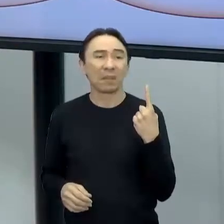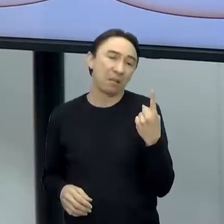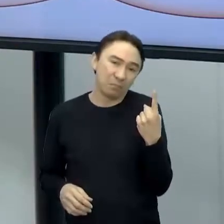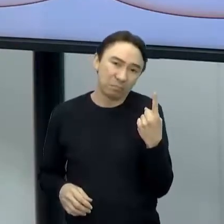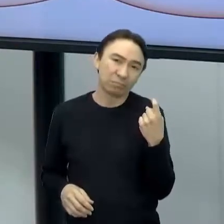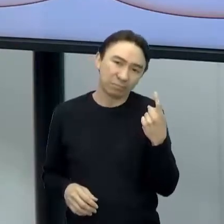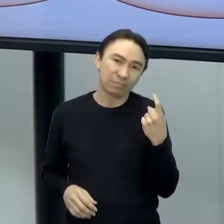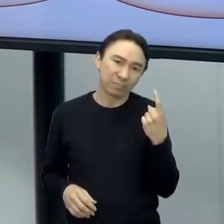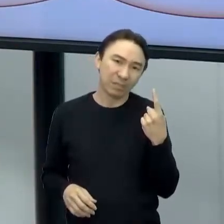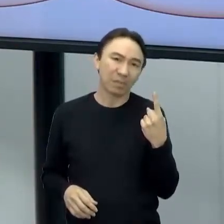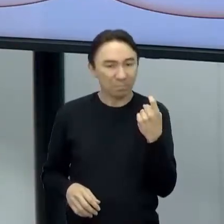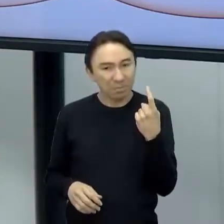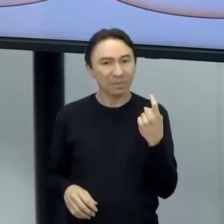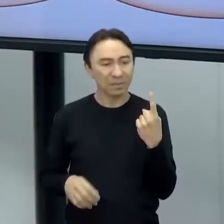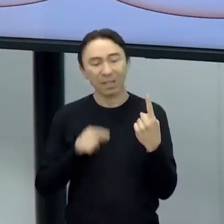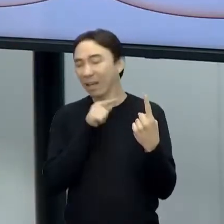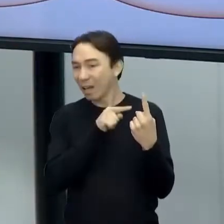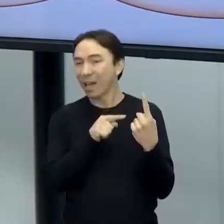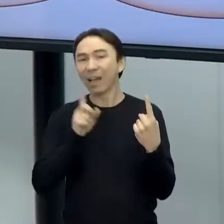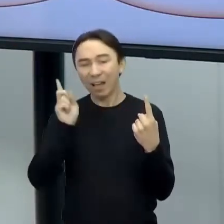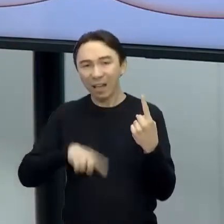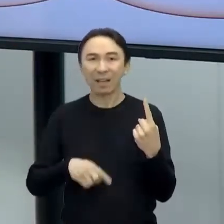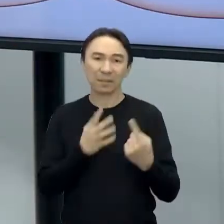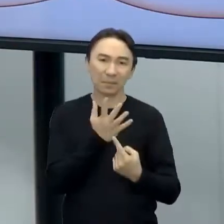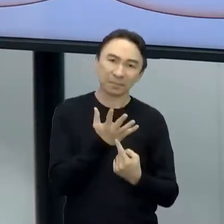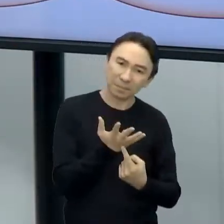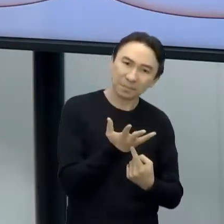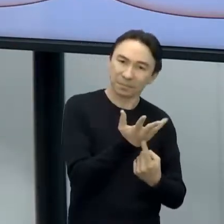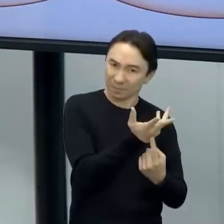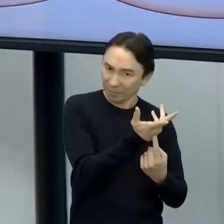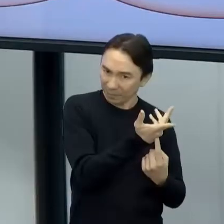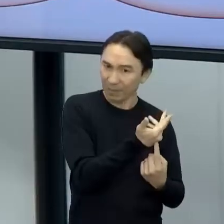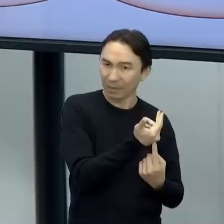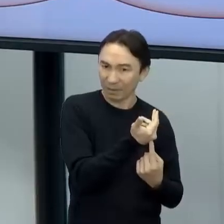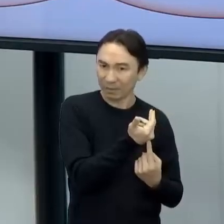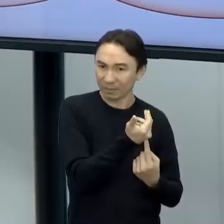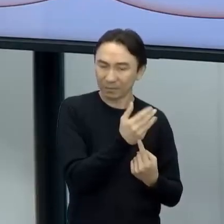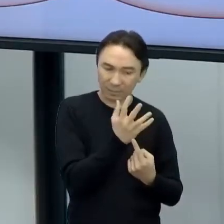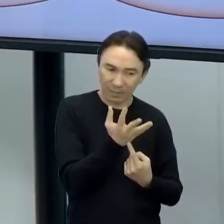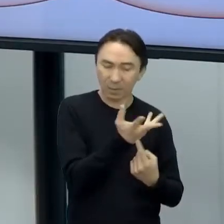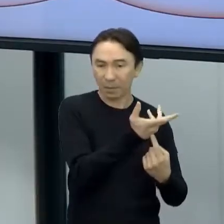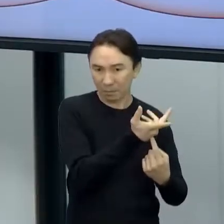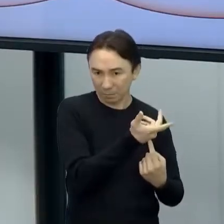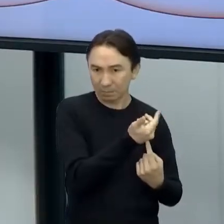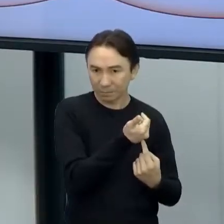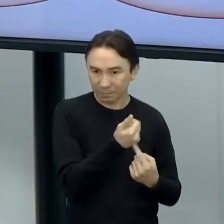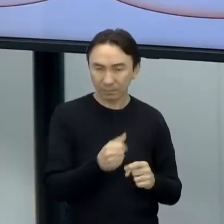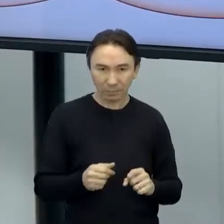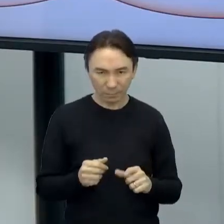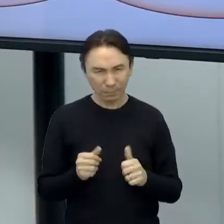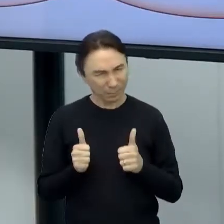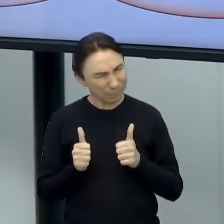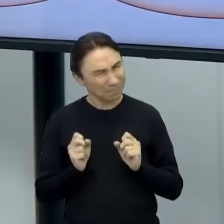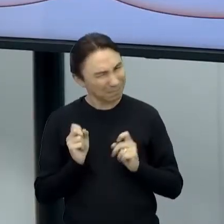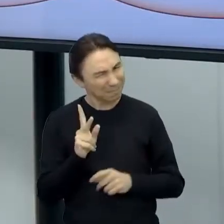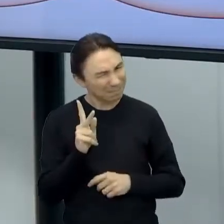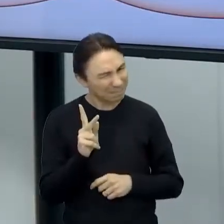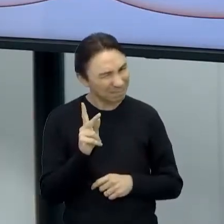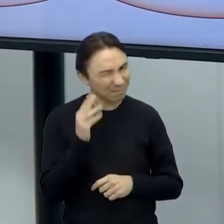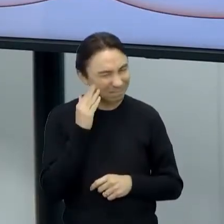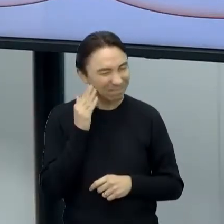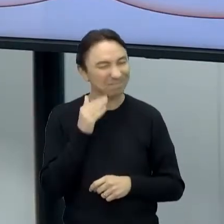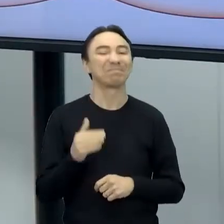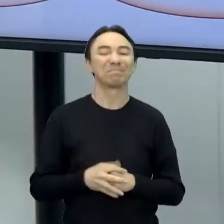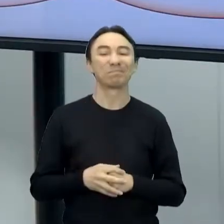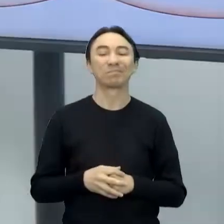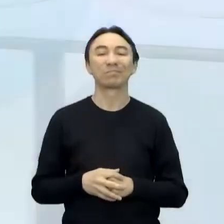somente não, porque artesanato é a coisa mais linda do mundo. É um artesanato, é algo que foi feito exclusivo. Combinado? E aí a gente